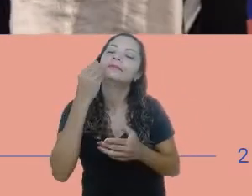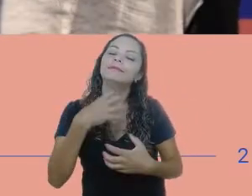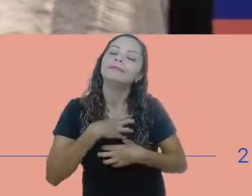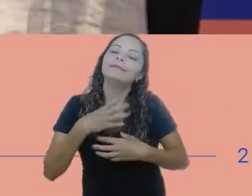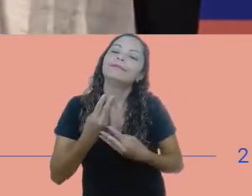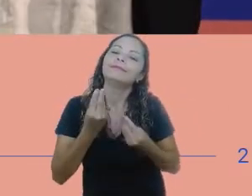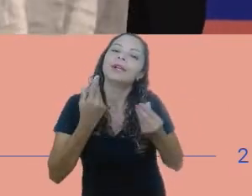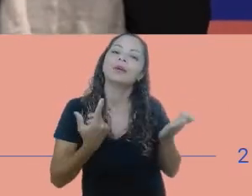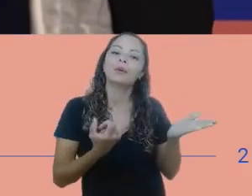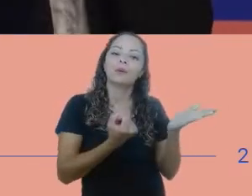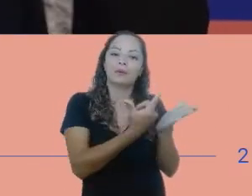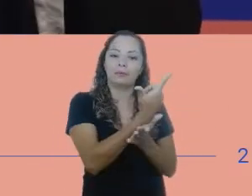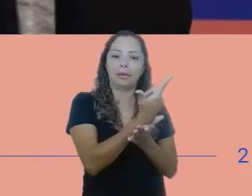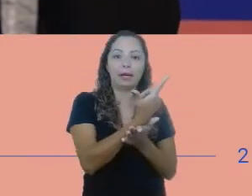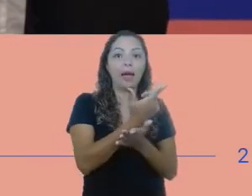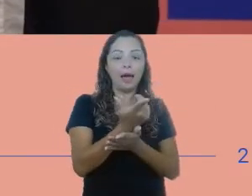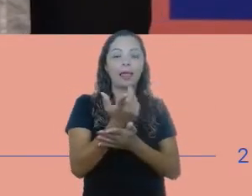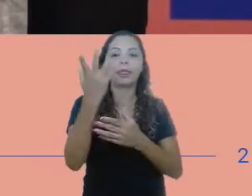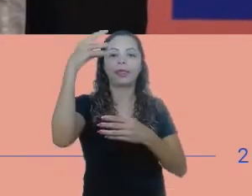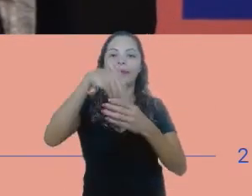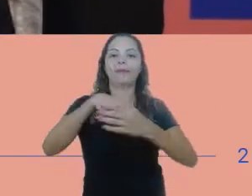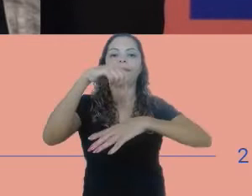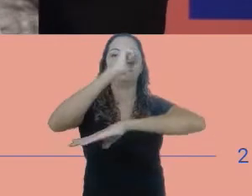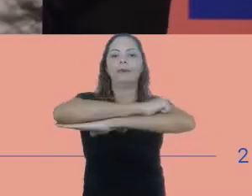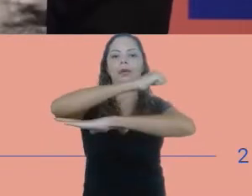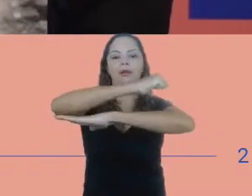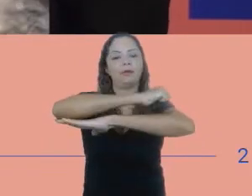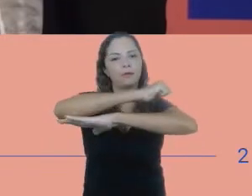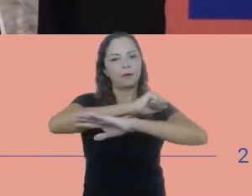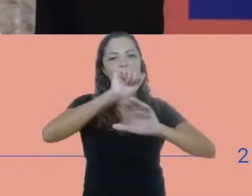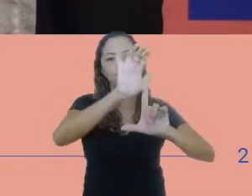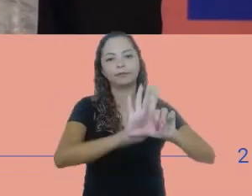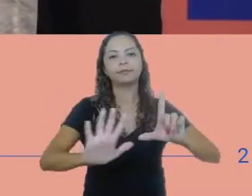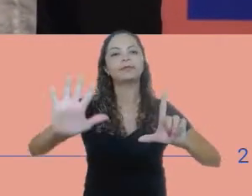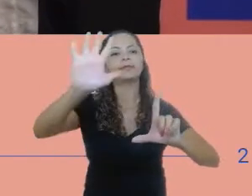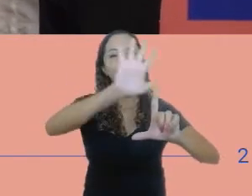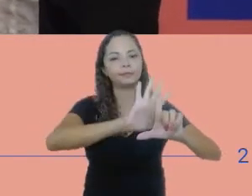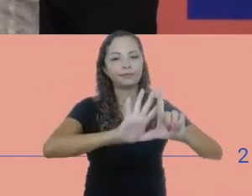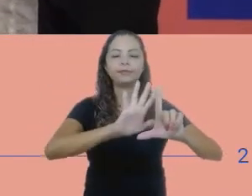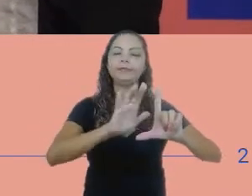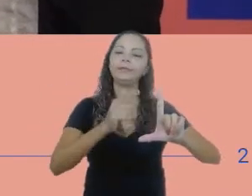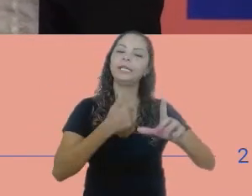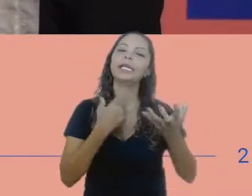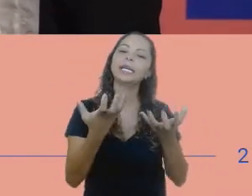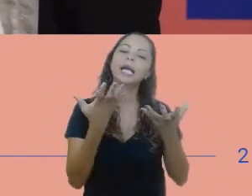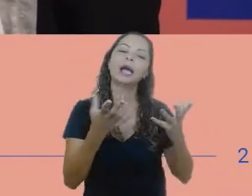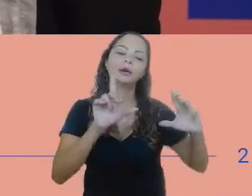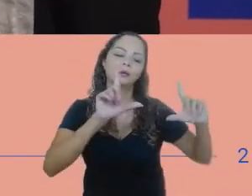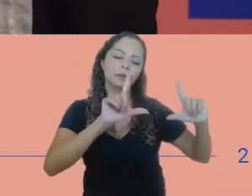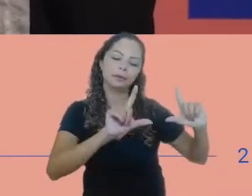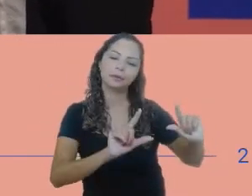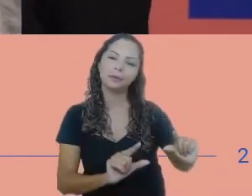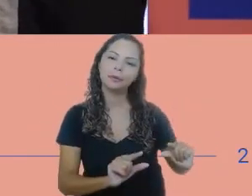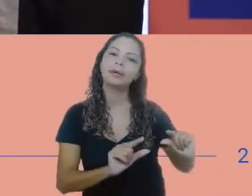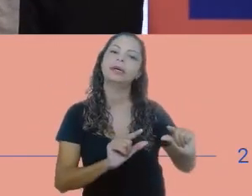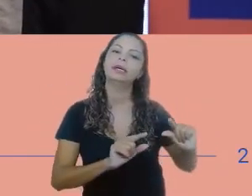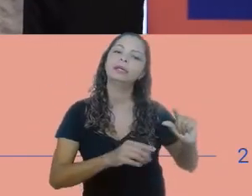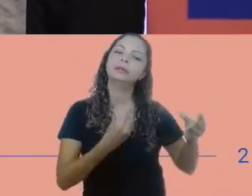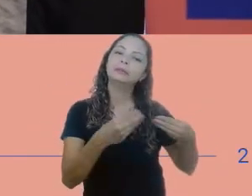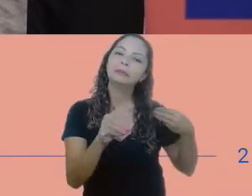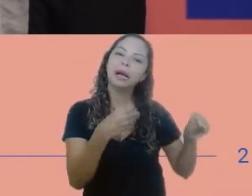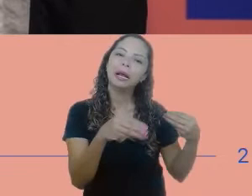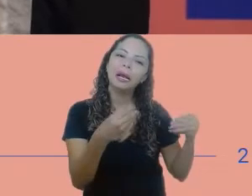Embalagens e o fato de que a gente quer diminuir o descartável quer fazer embalagens mais duráveis mas como a gente